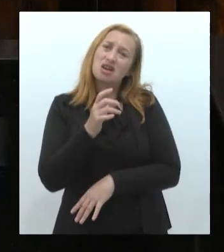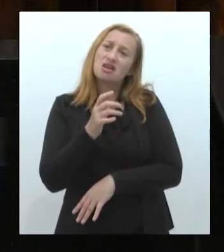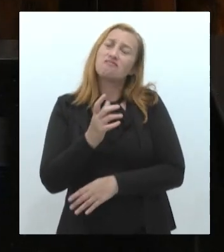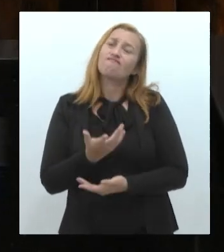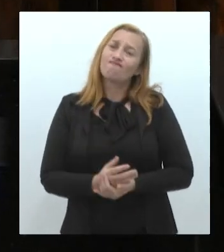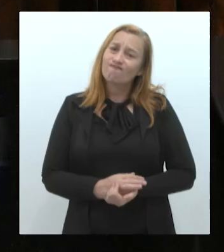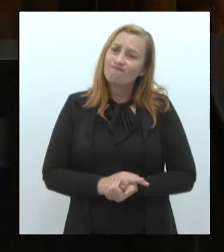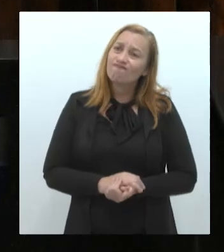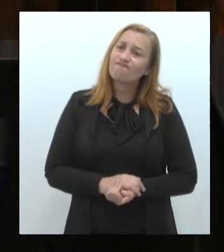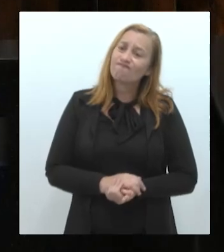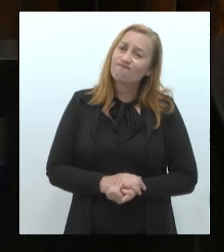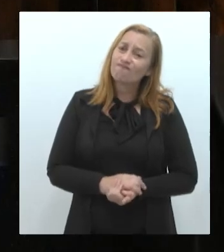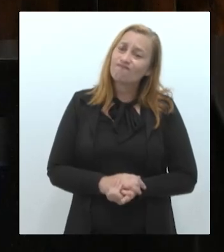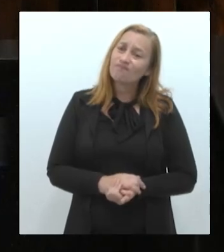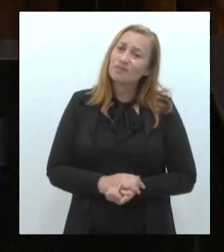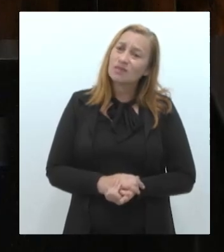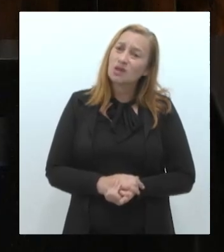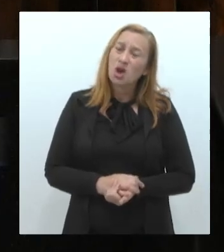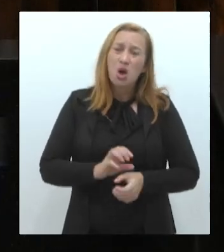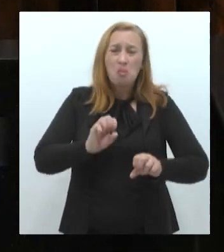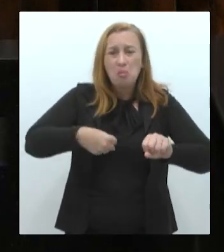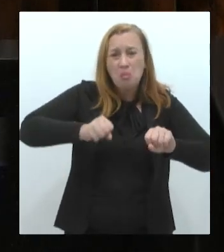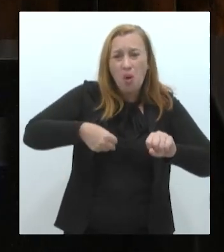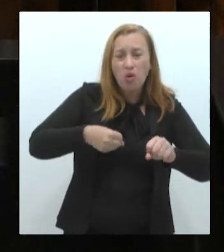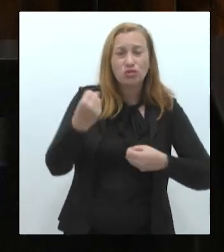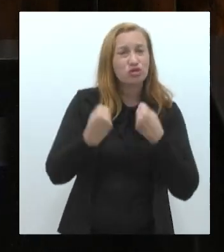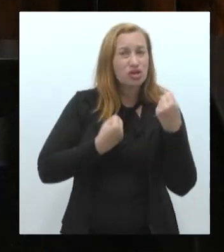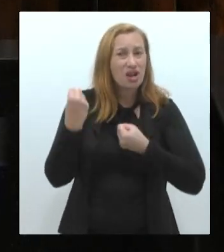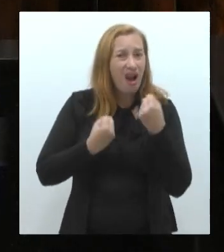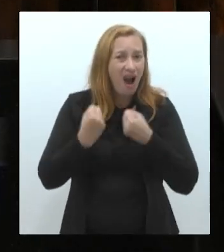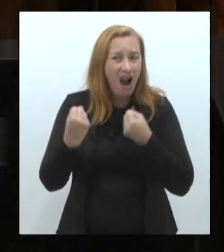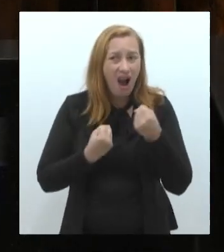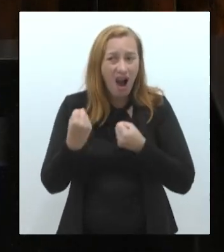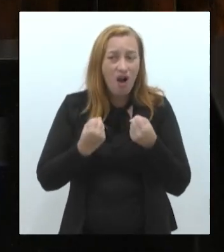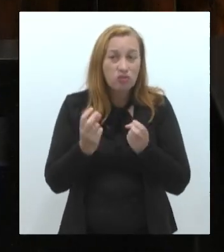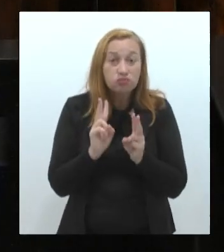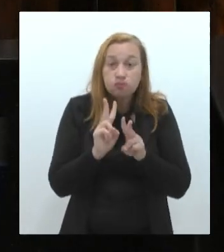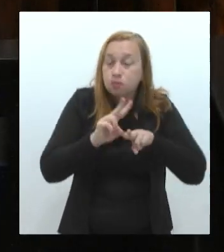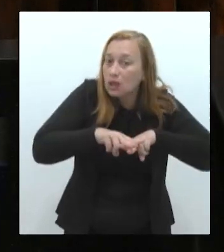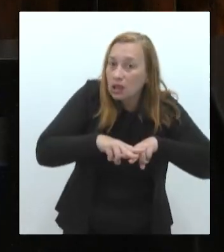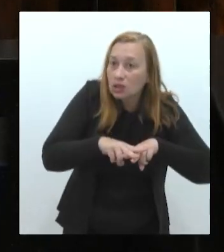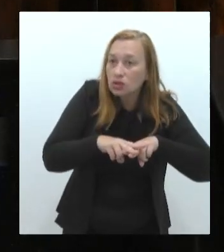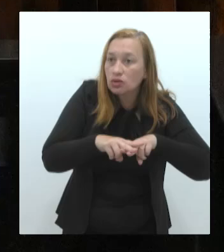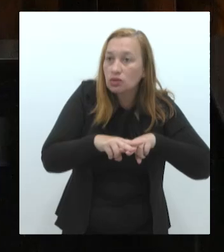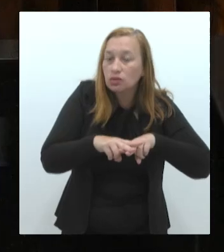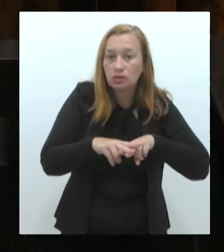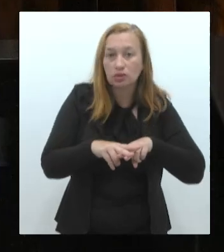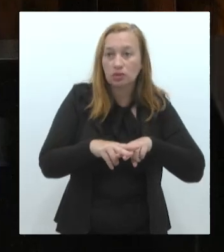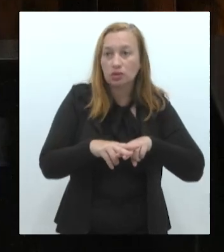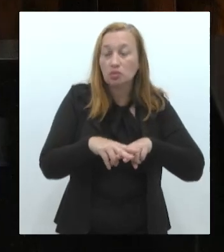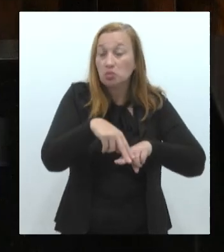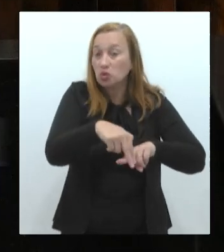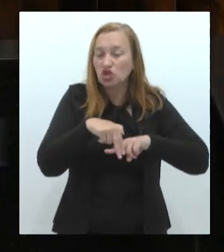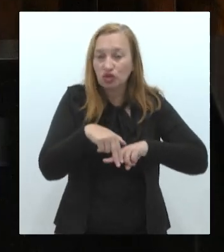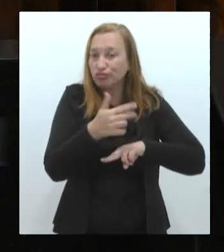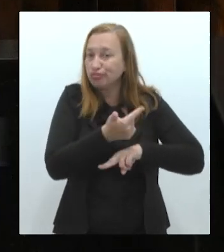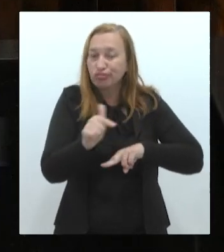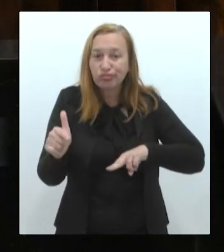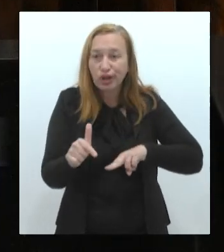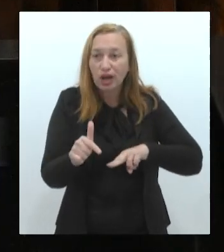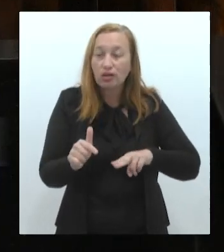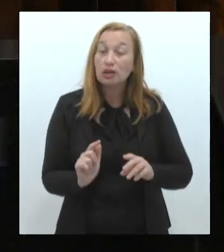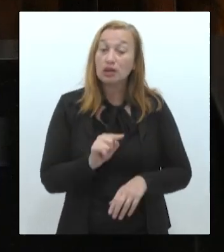arbitrariedade. Motos, carros, os veículos sendo presos sem parâmetros. E